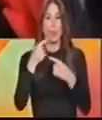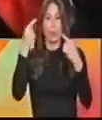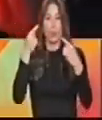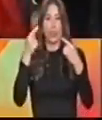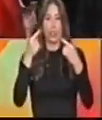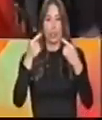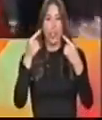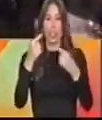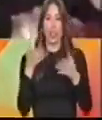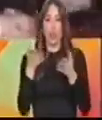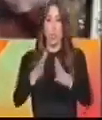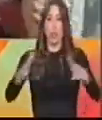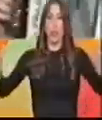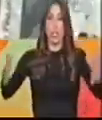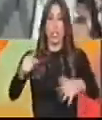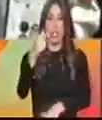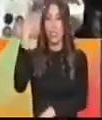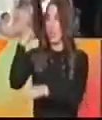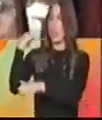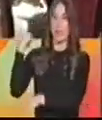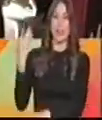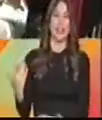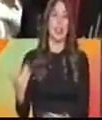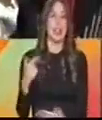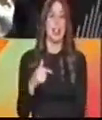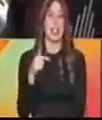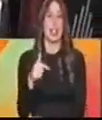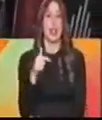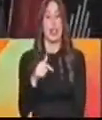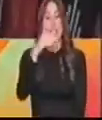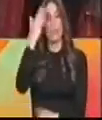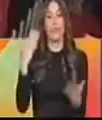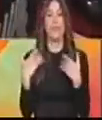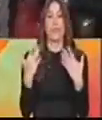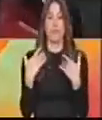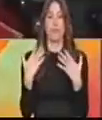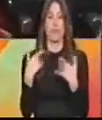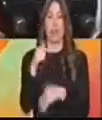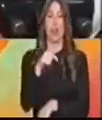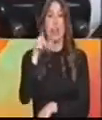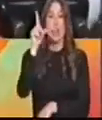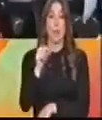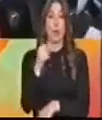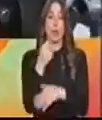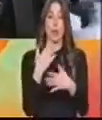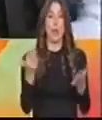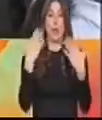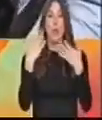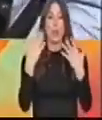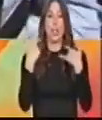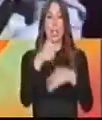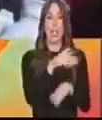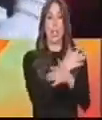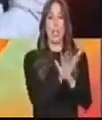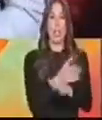assador gigante que aqui está por trás de mim e realmente, de facto, para além deste verão de São Martinho, temos o calor da fogueira. A Eduarda e o Samuel, dos Marotos